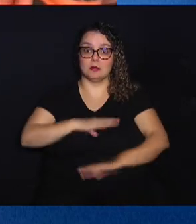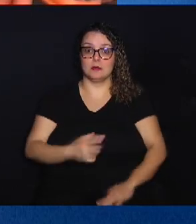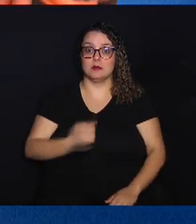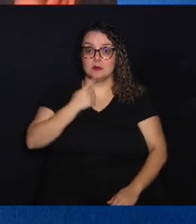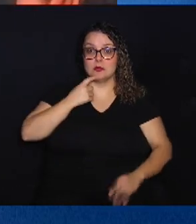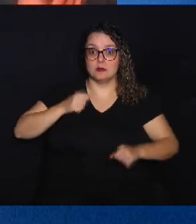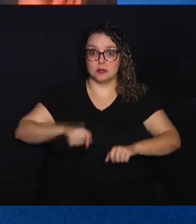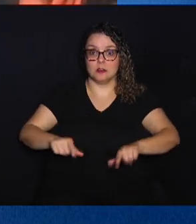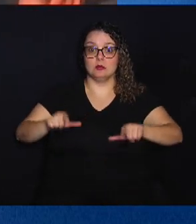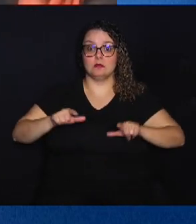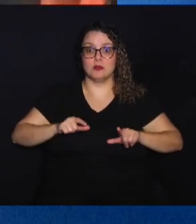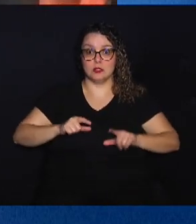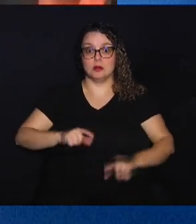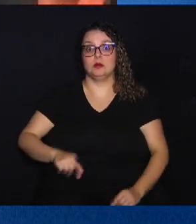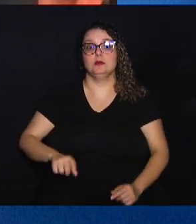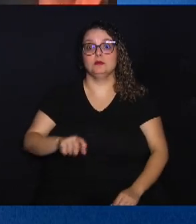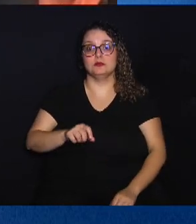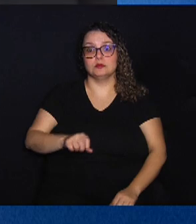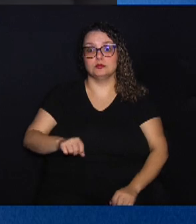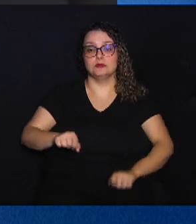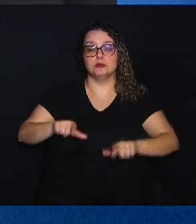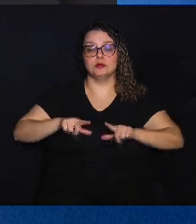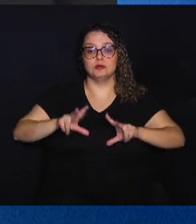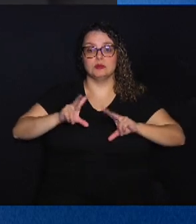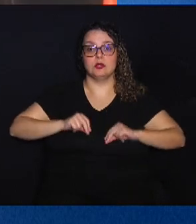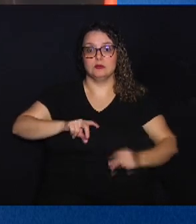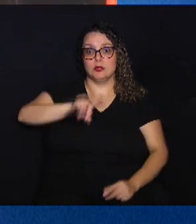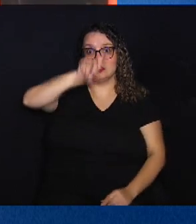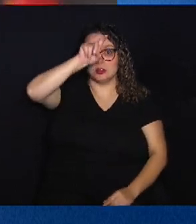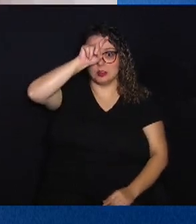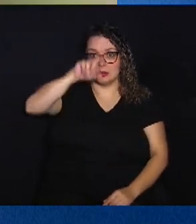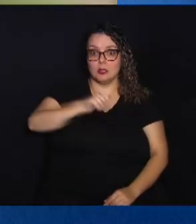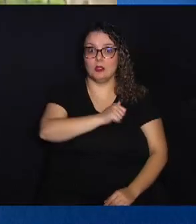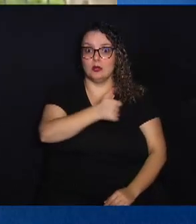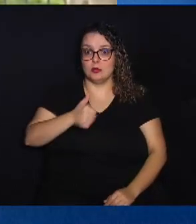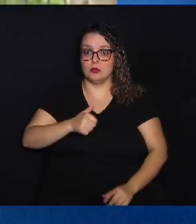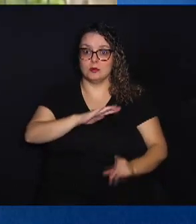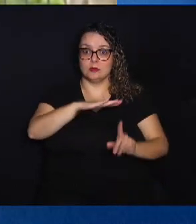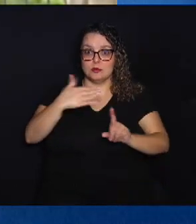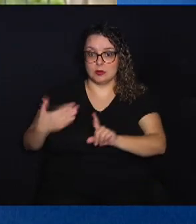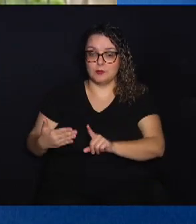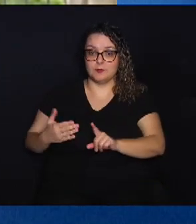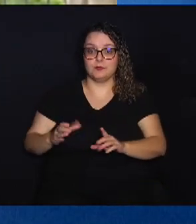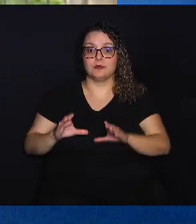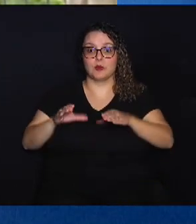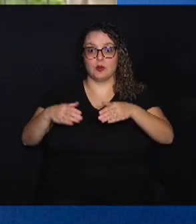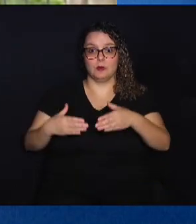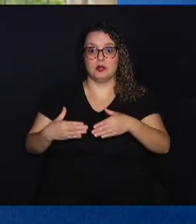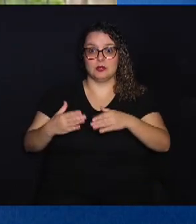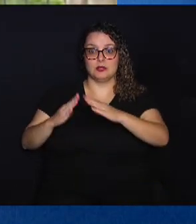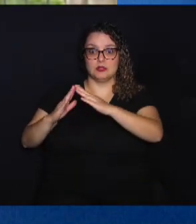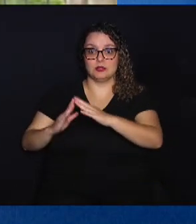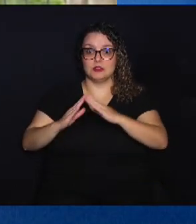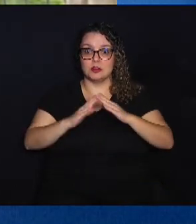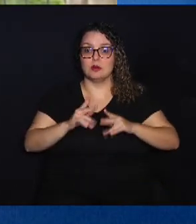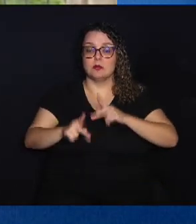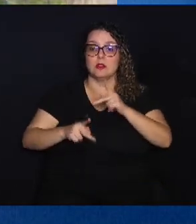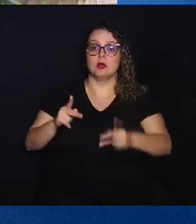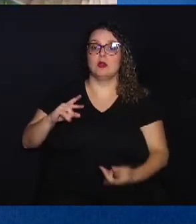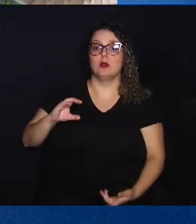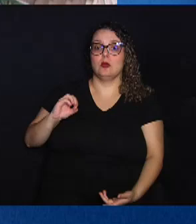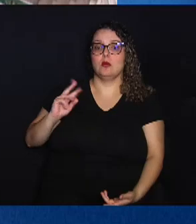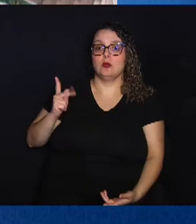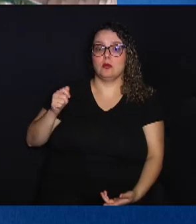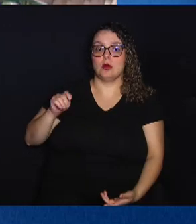entrega diploma Zumbi dos Palmares a 11 homenageados. Companhia de Habitação Popular Coab de